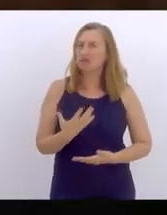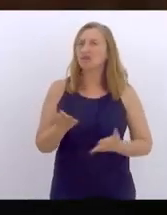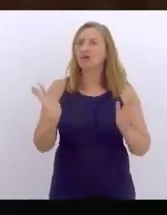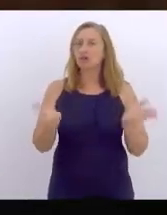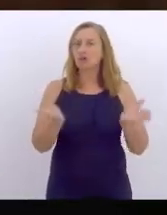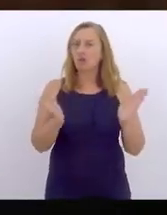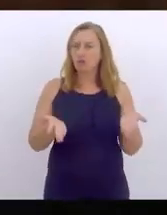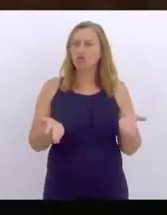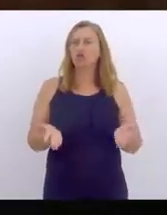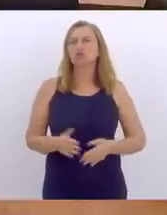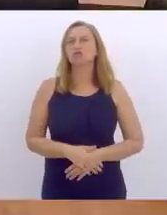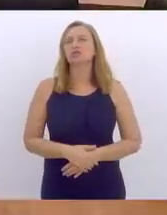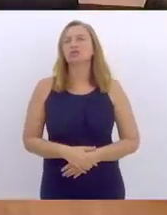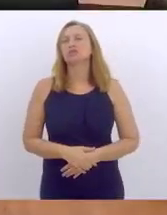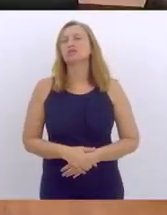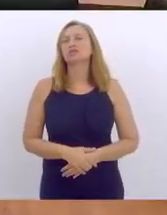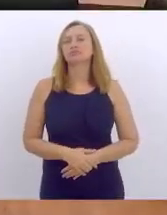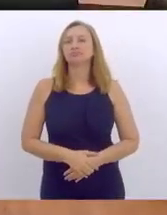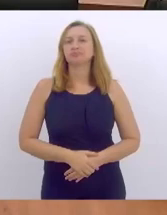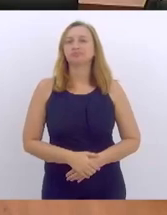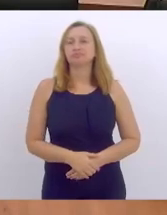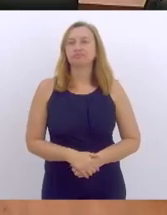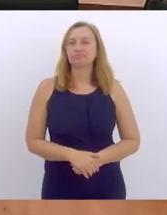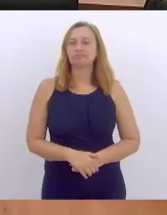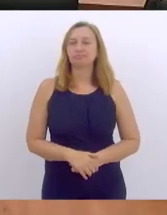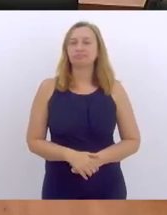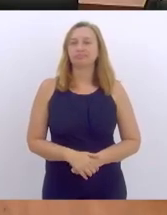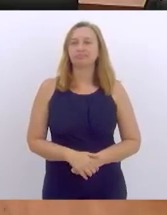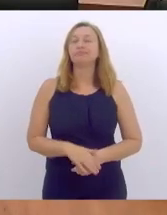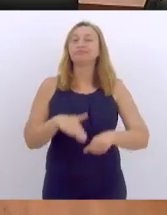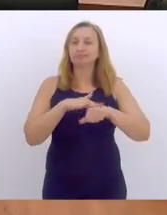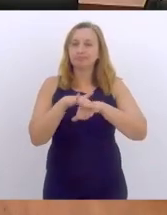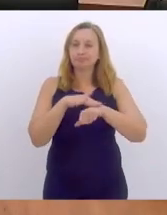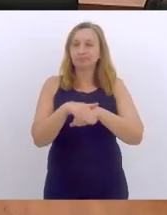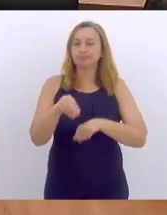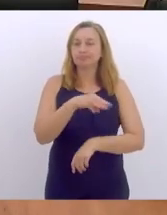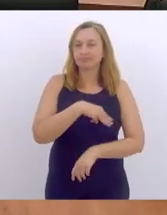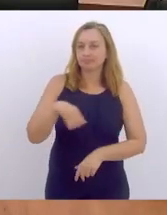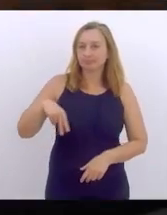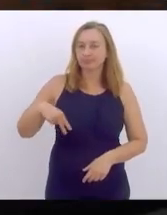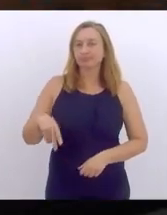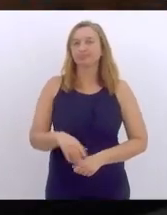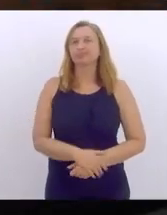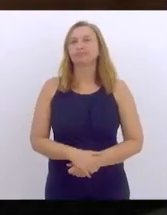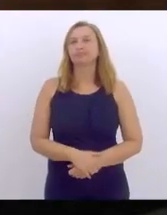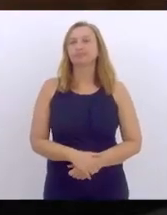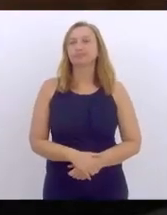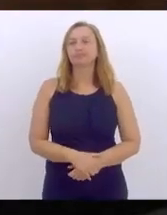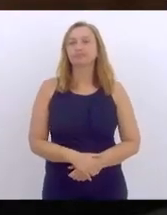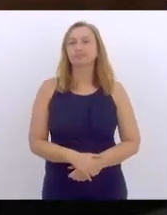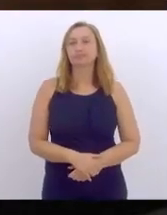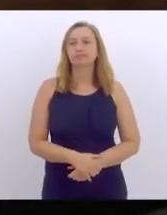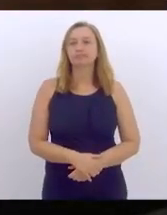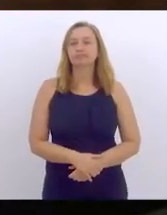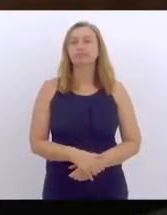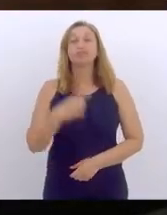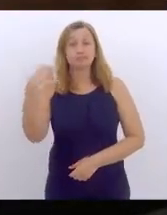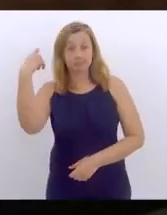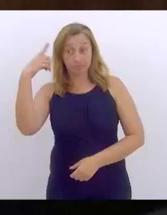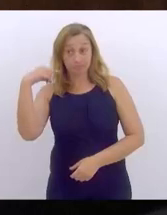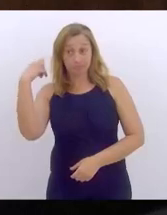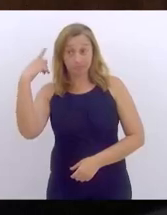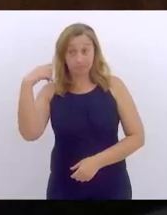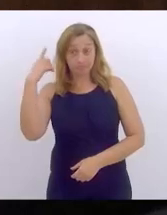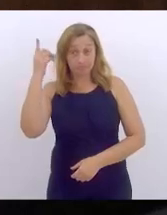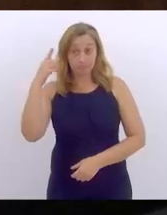hoje na conversa com o Ministério Público. Como advogado,